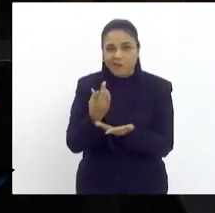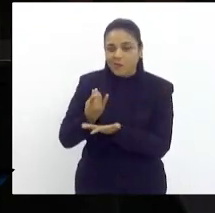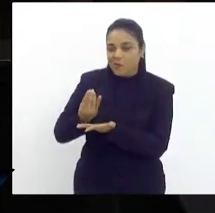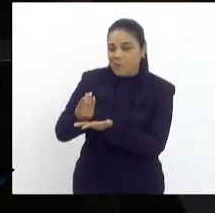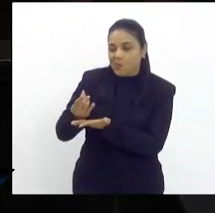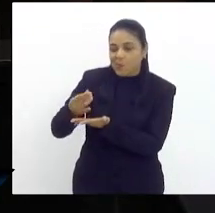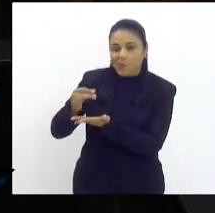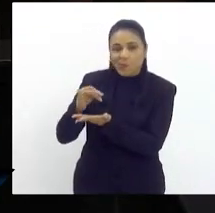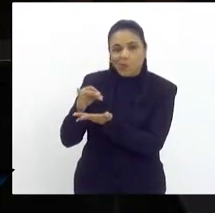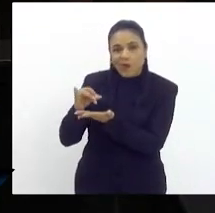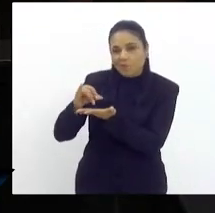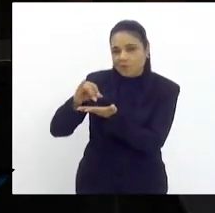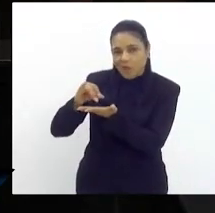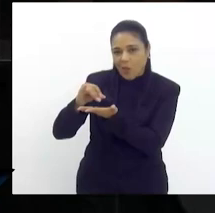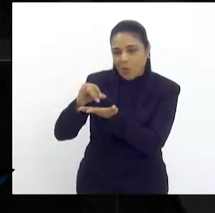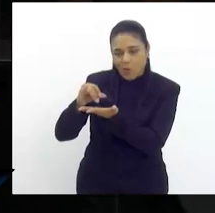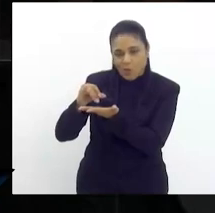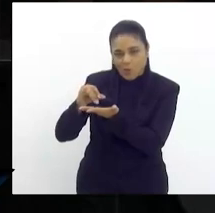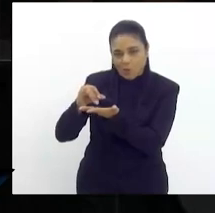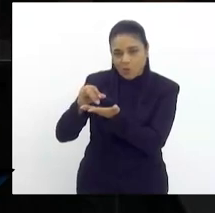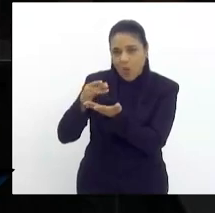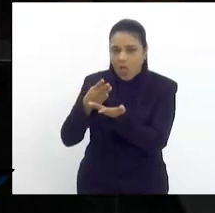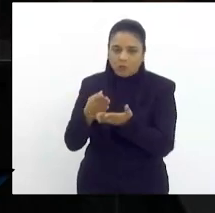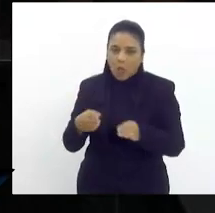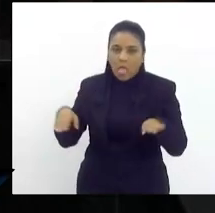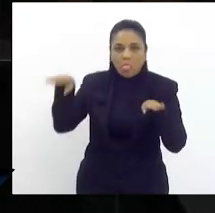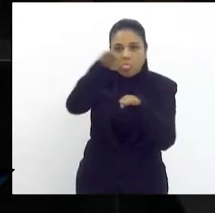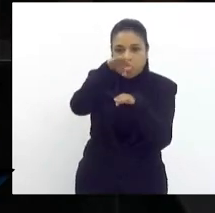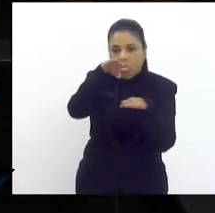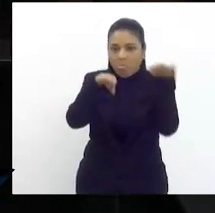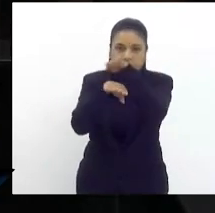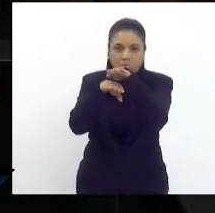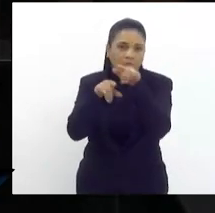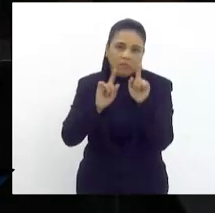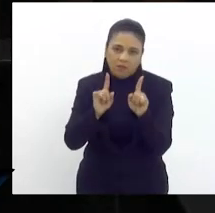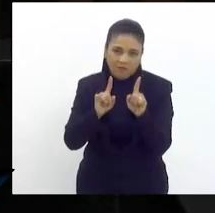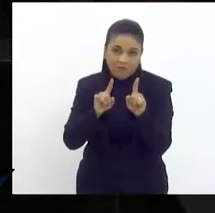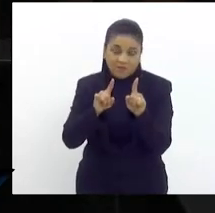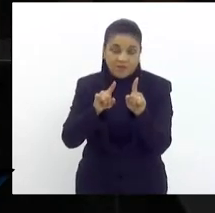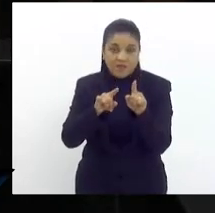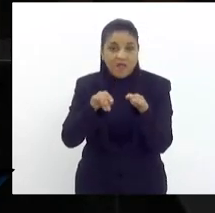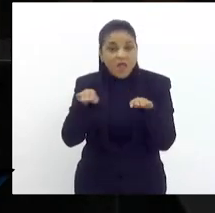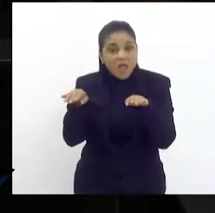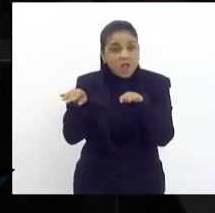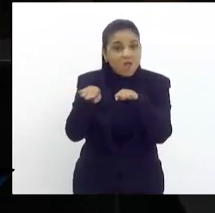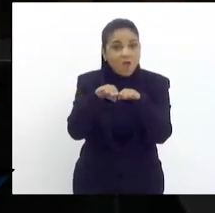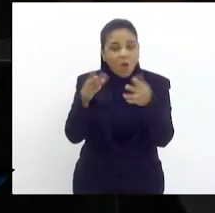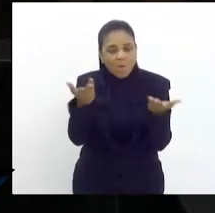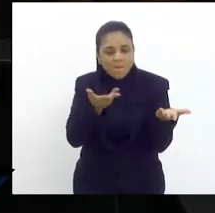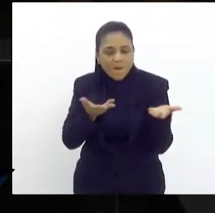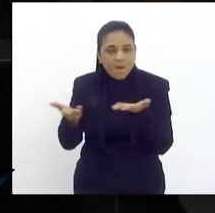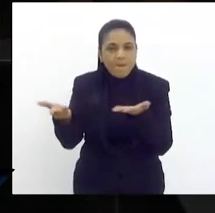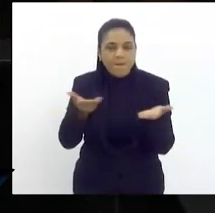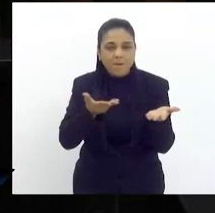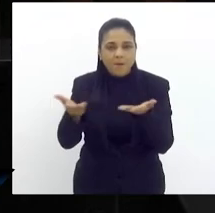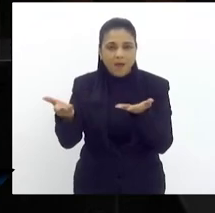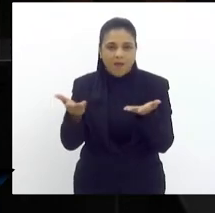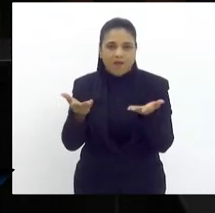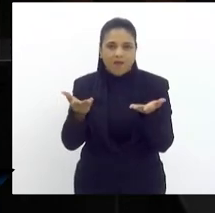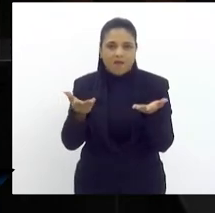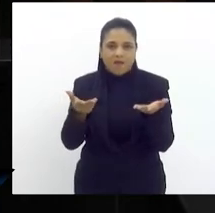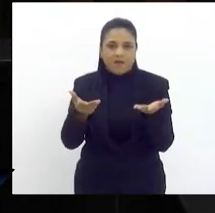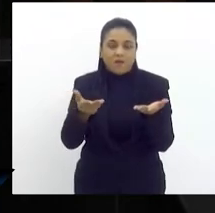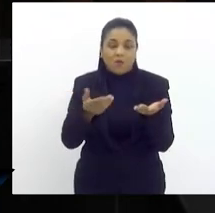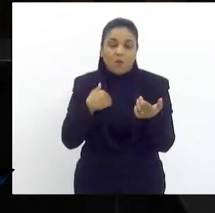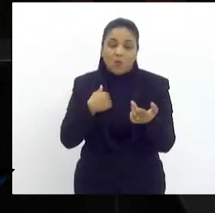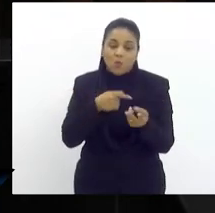de uma sobre a outra porque se nós vamos falar em super macia vamos cair na dualidade de